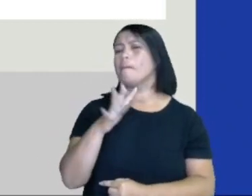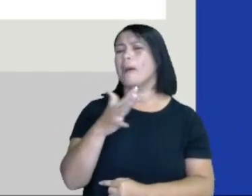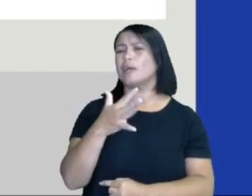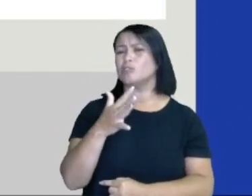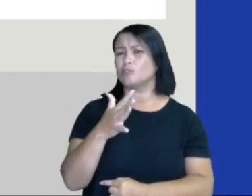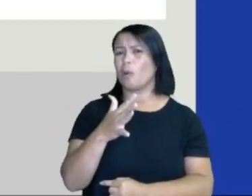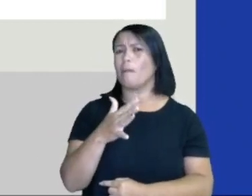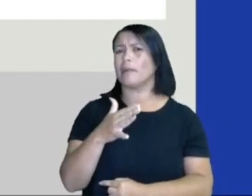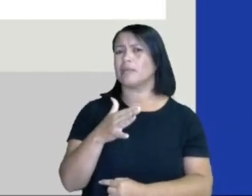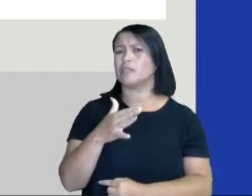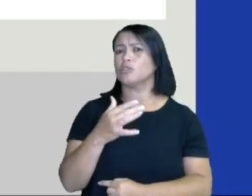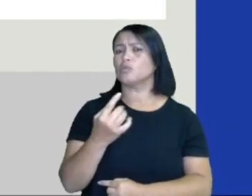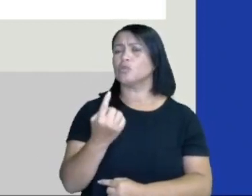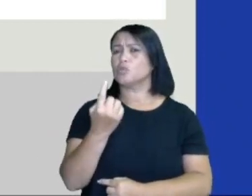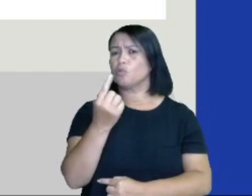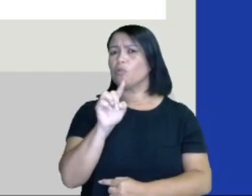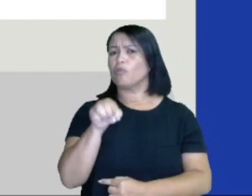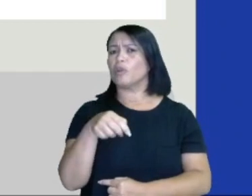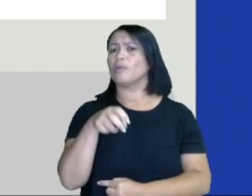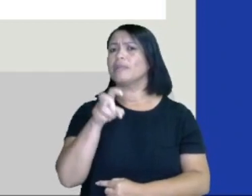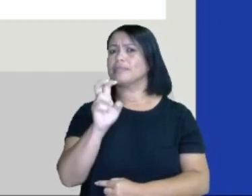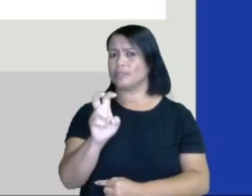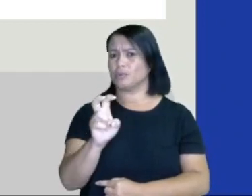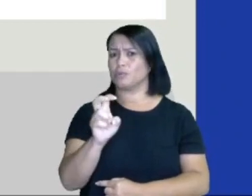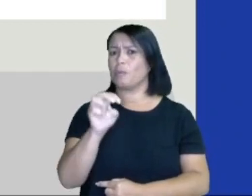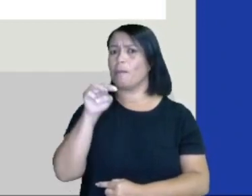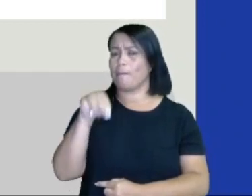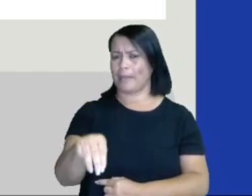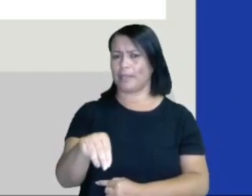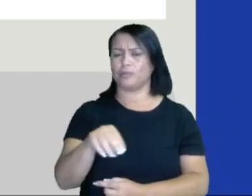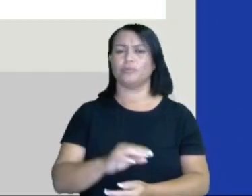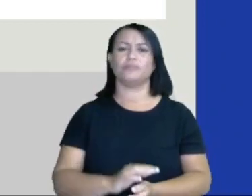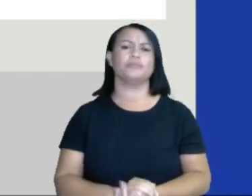Aproximadamente bastante de 1,5 metros.